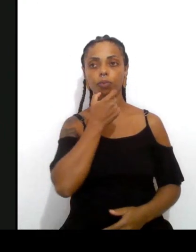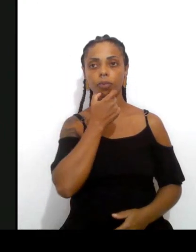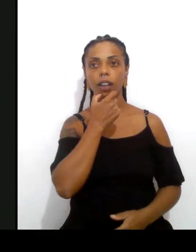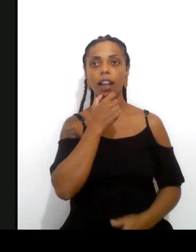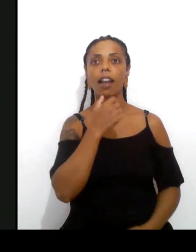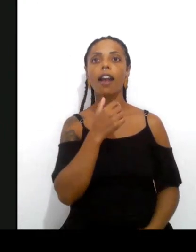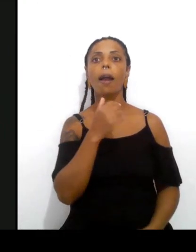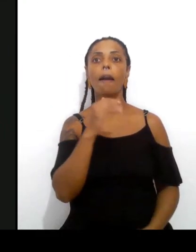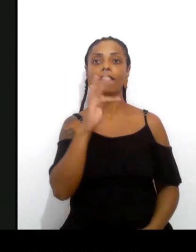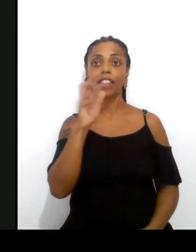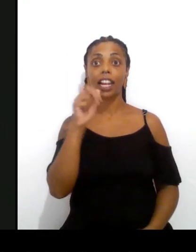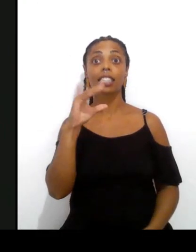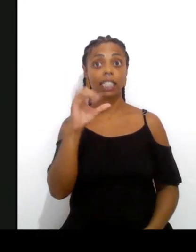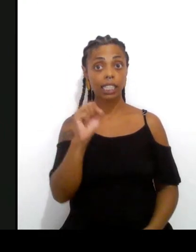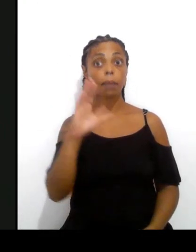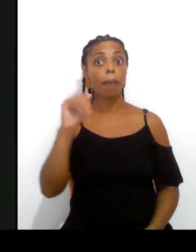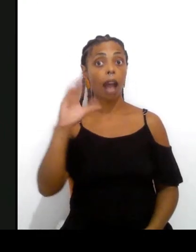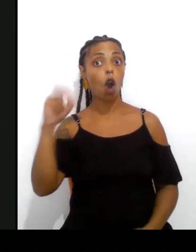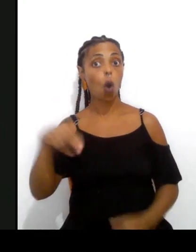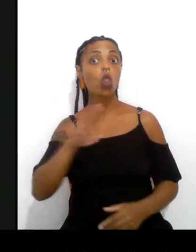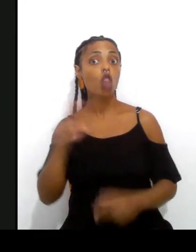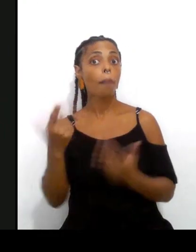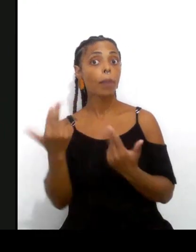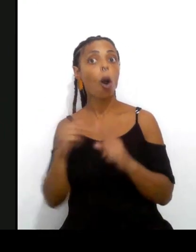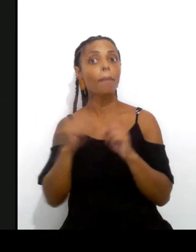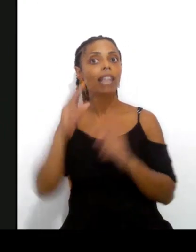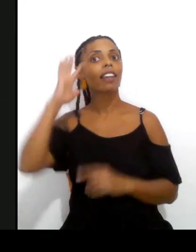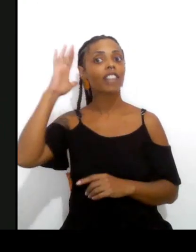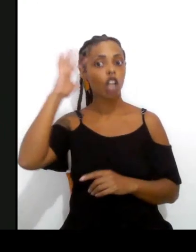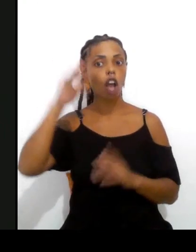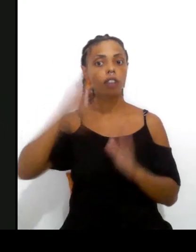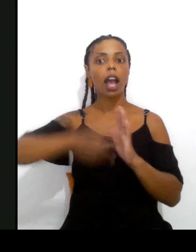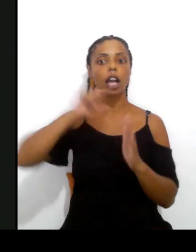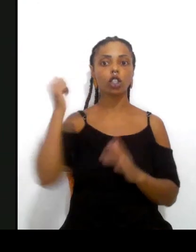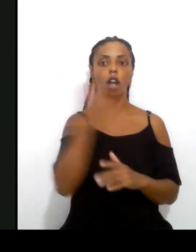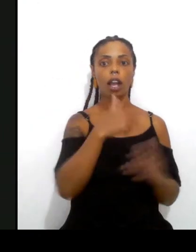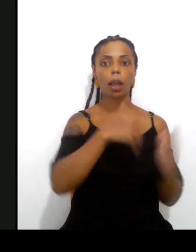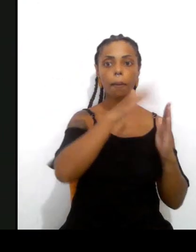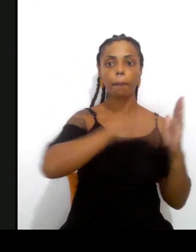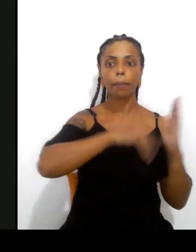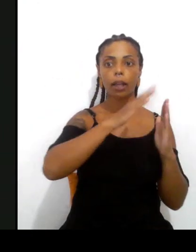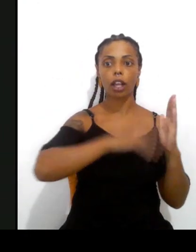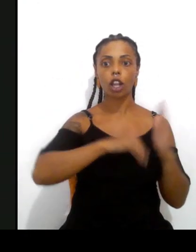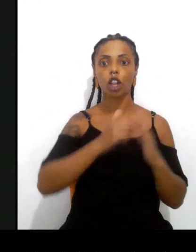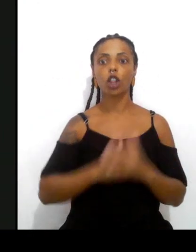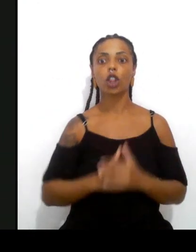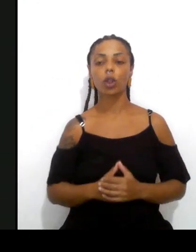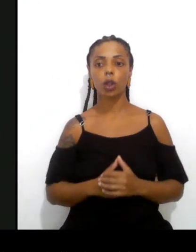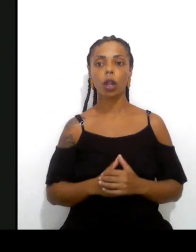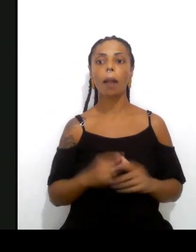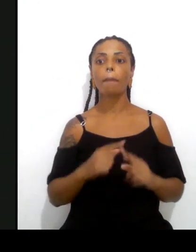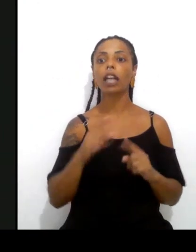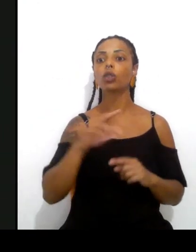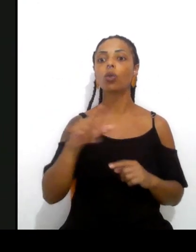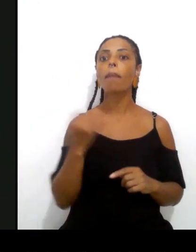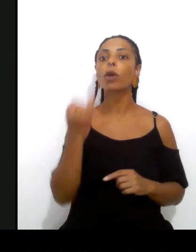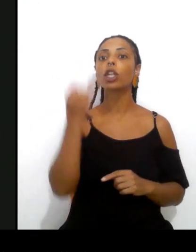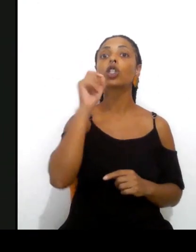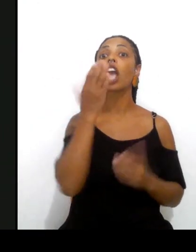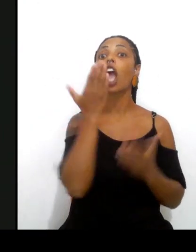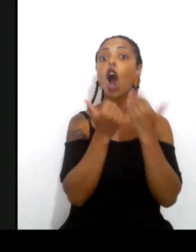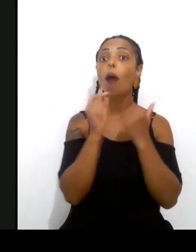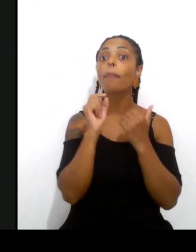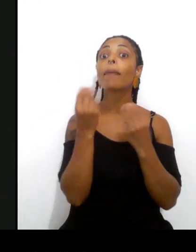pintor afirmou não é o que comemos mas sim o que digerimos que nos faz